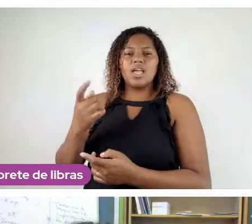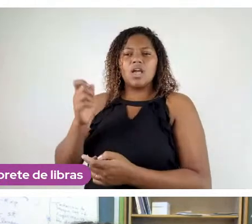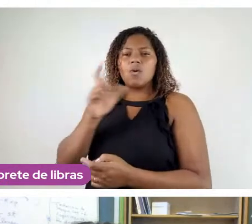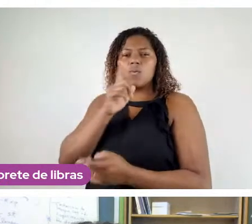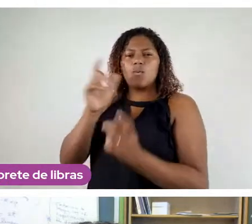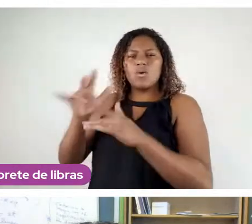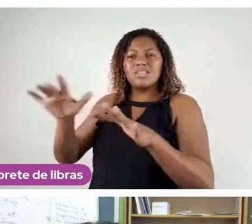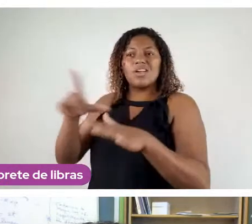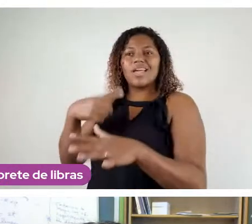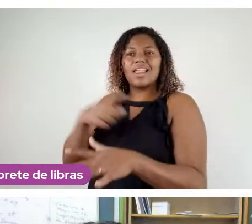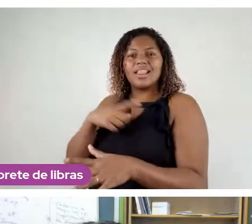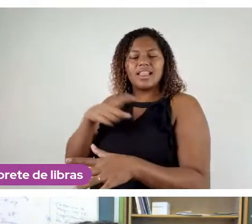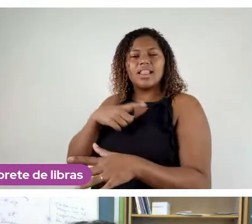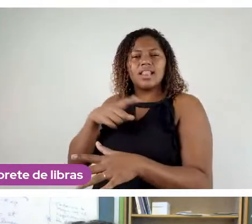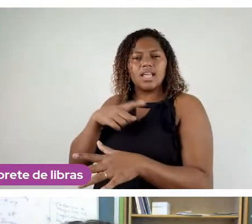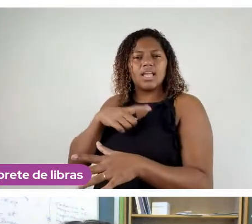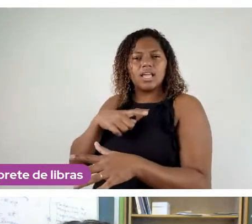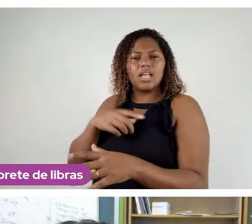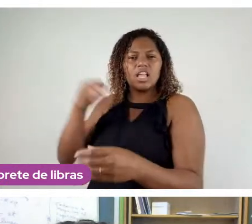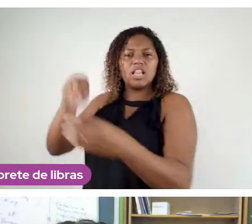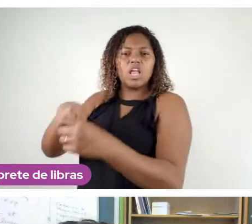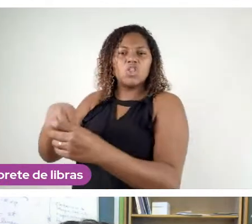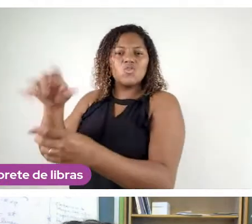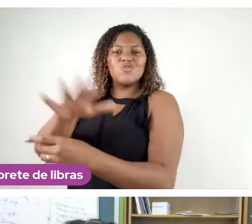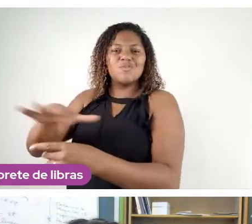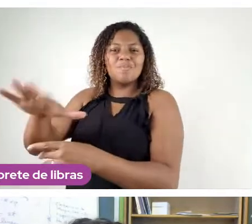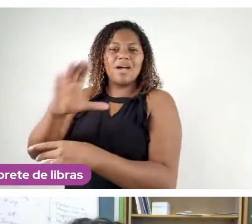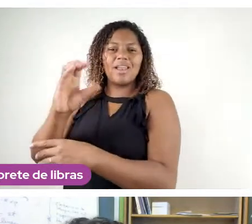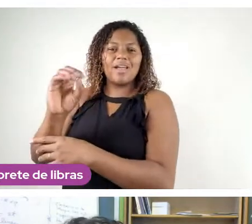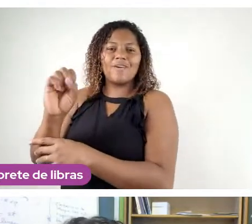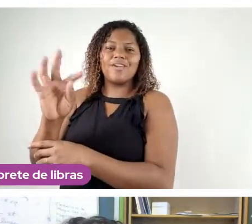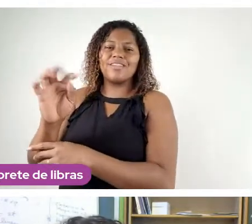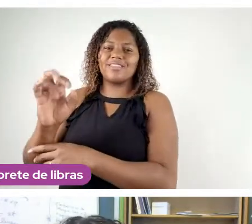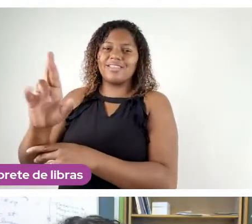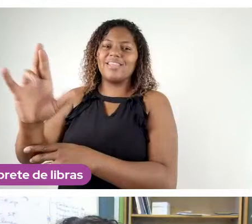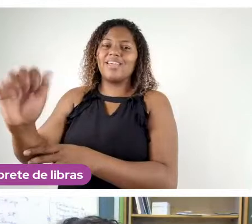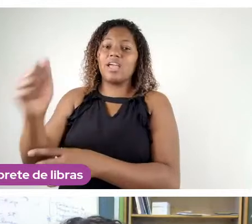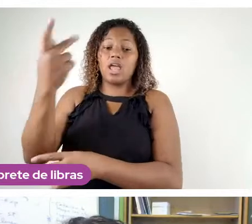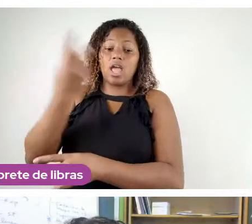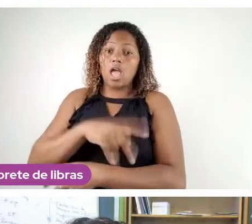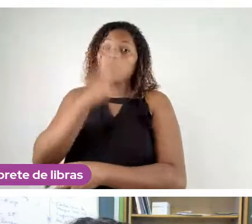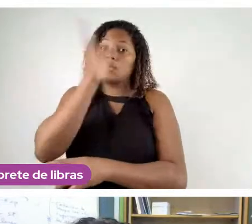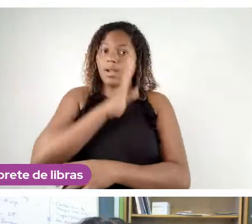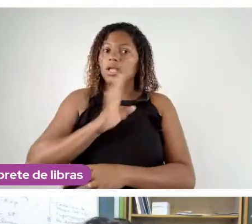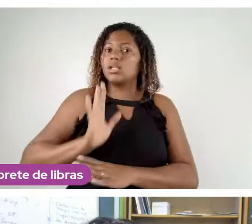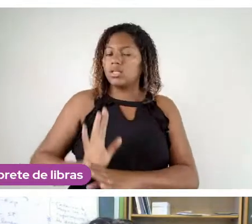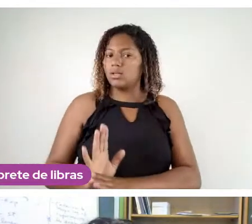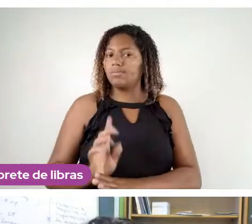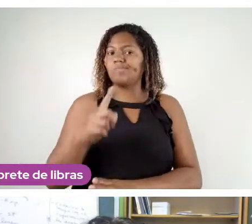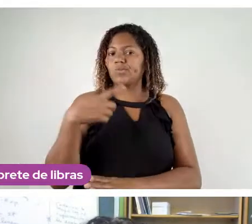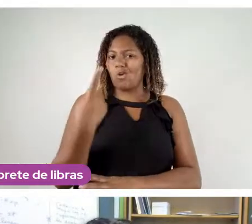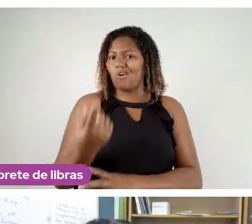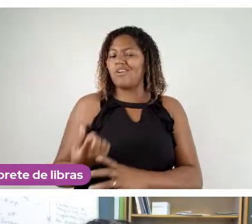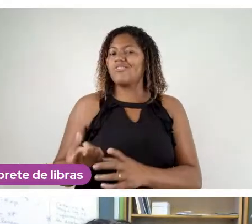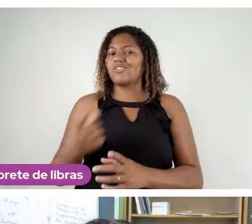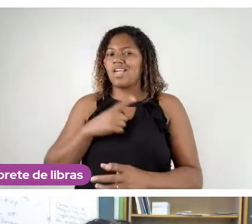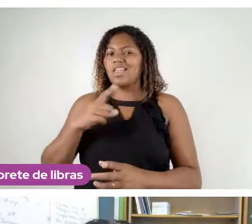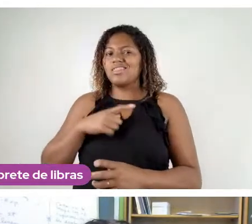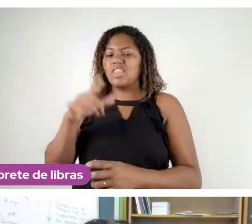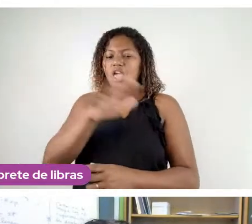cada tipo de empreendimento dentro de uma área costeira, aqui no Brasil, pelo menos, nós criamos uma área de exclusão